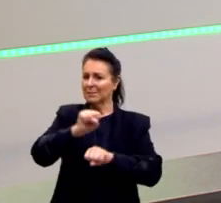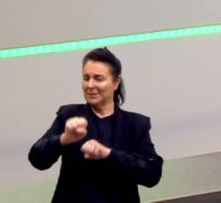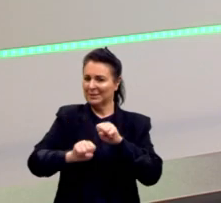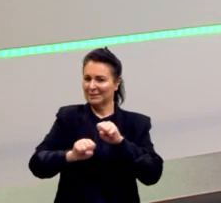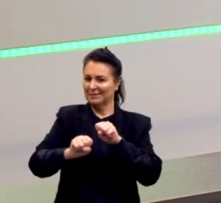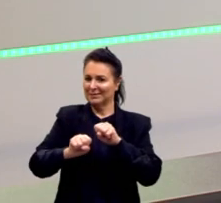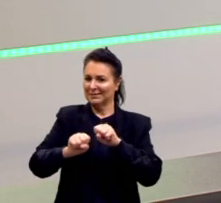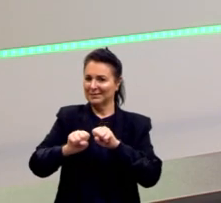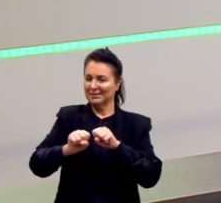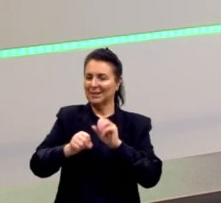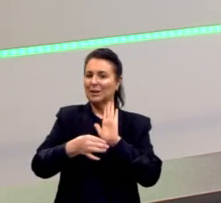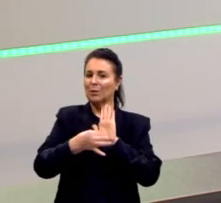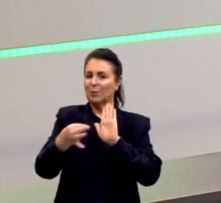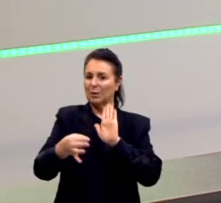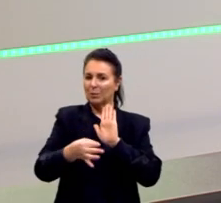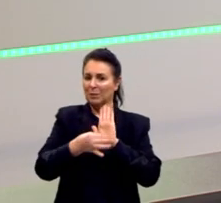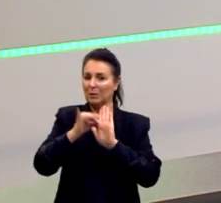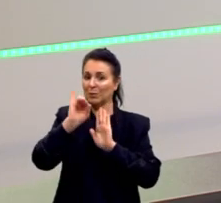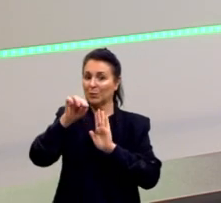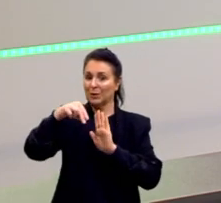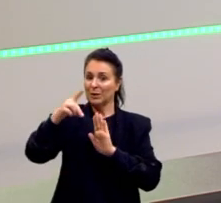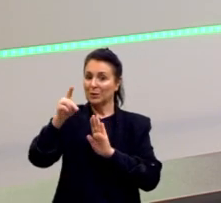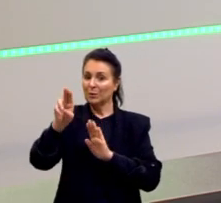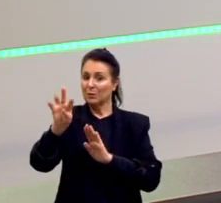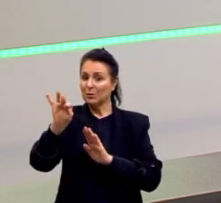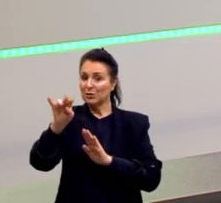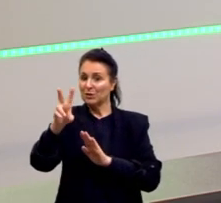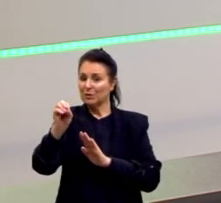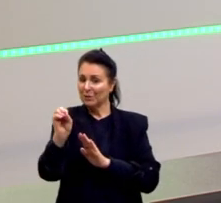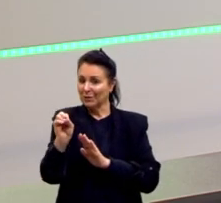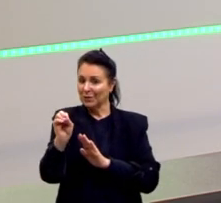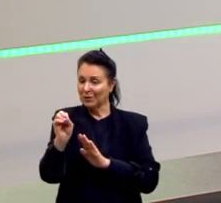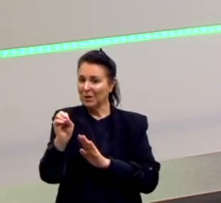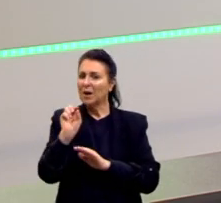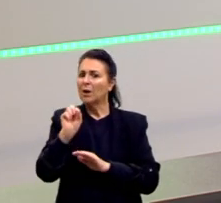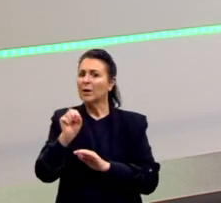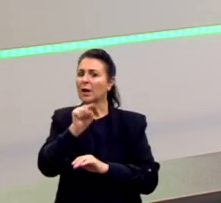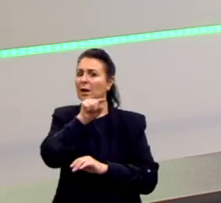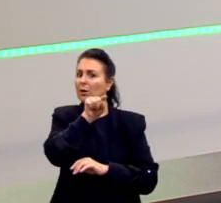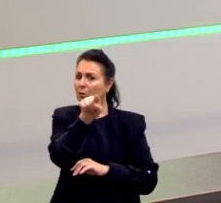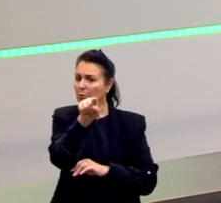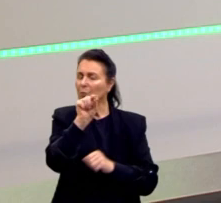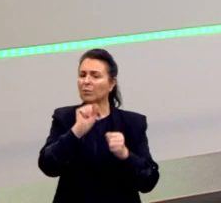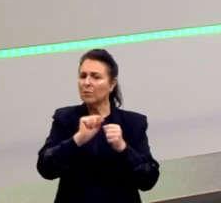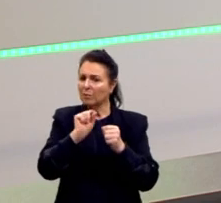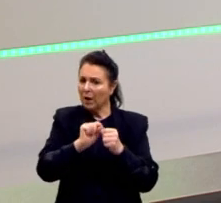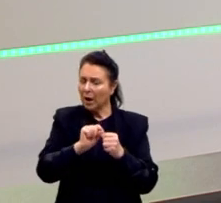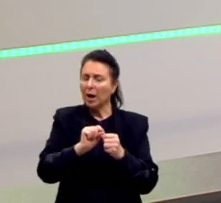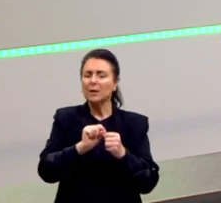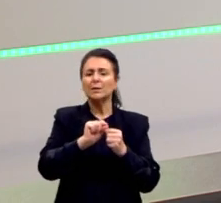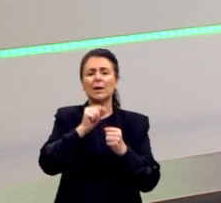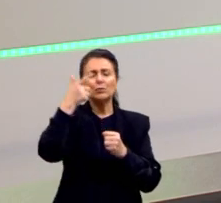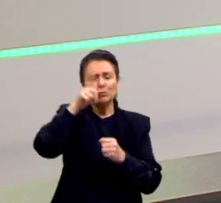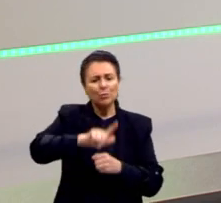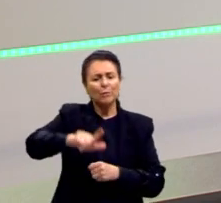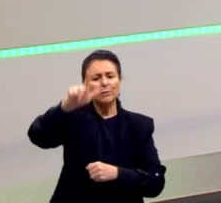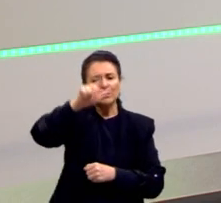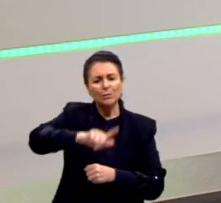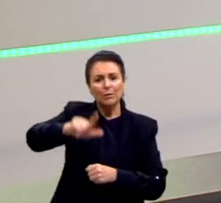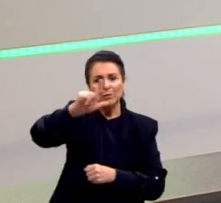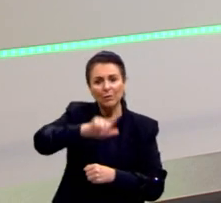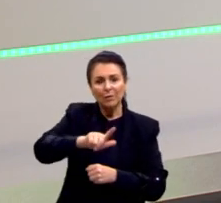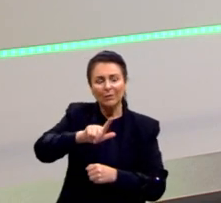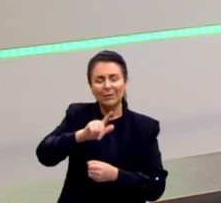raciocínio o argumento indutivo é mais ou menos isso vocês fazem aquilo tantas vezes que aquilo